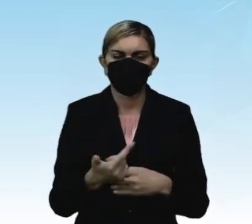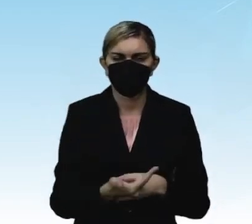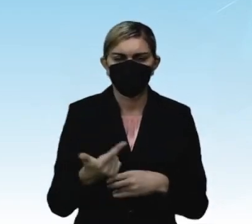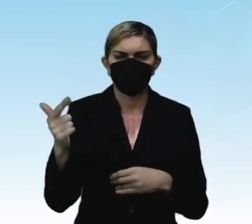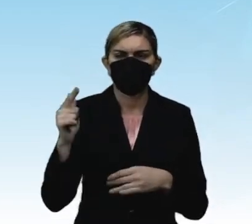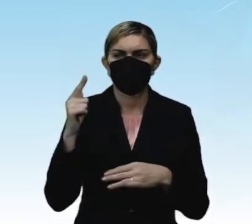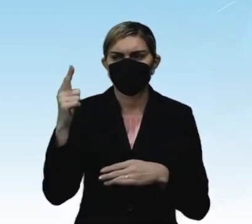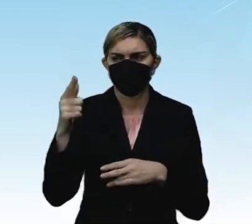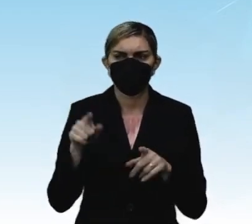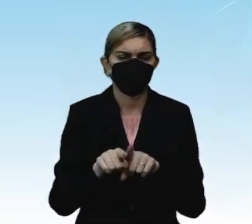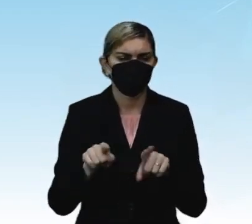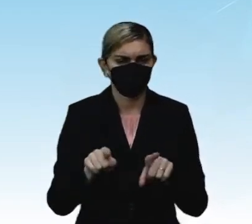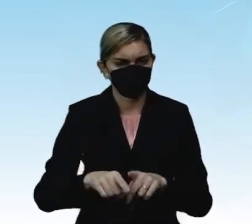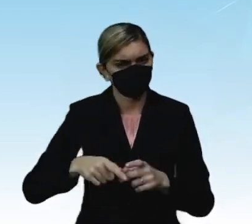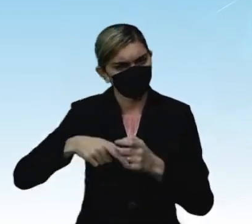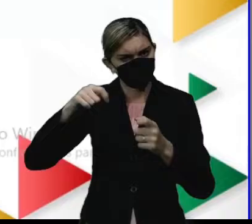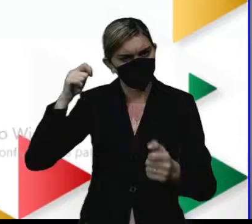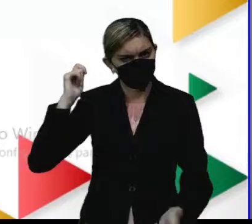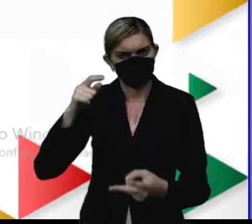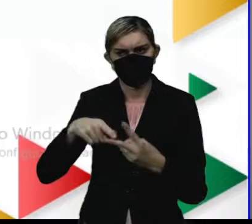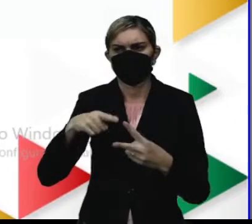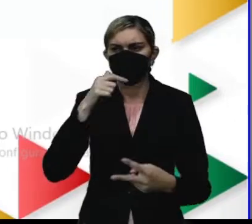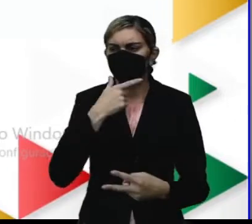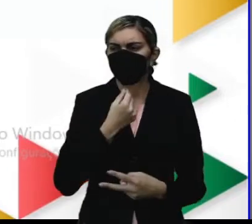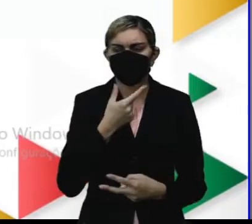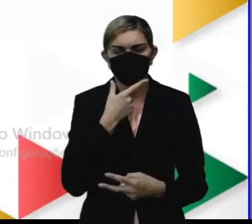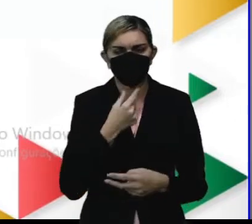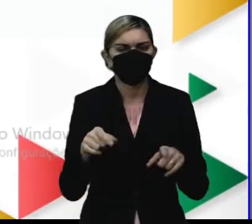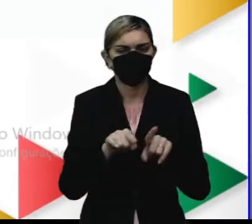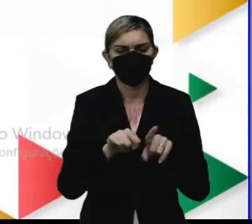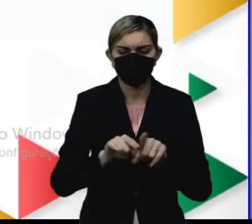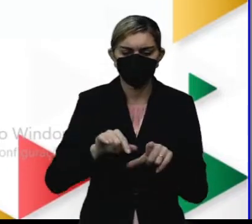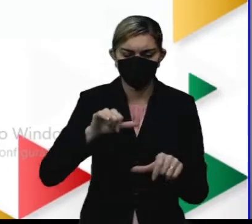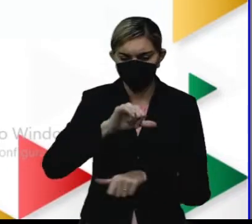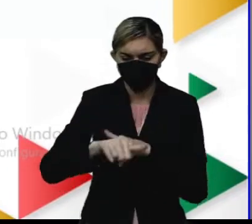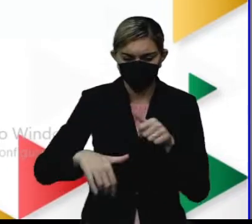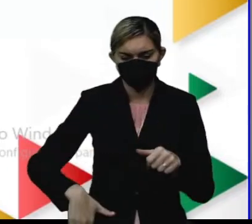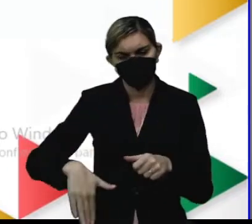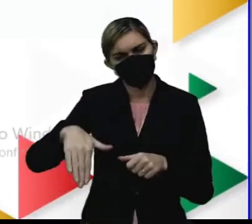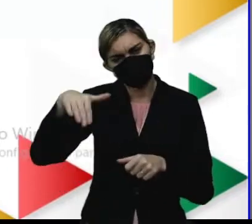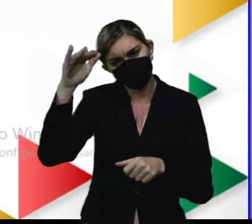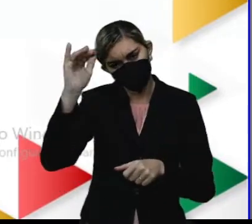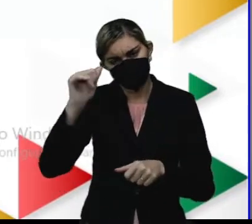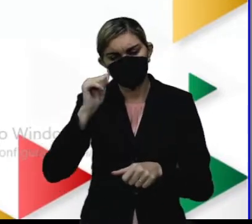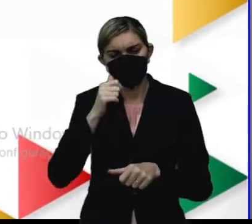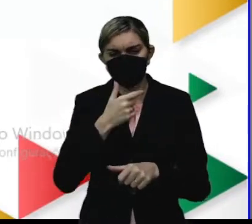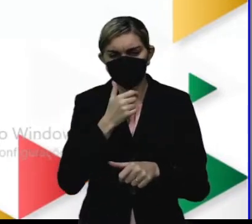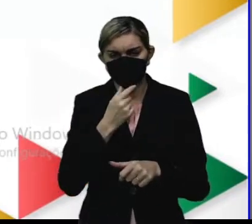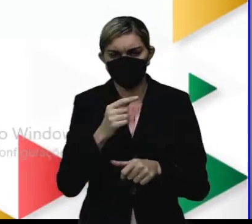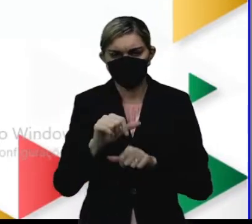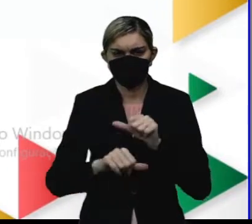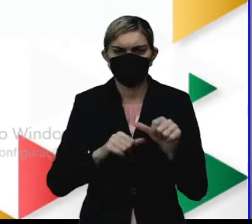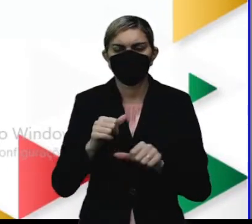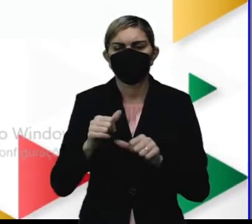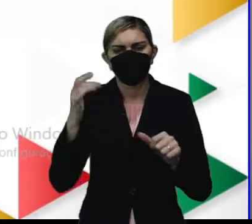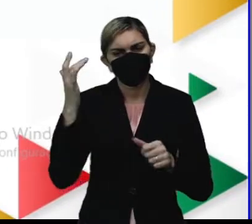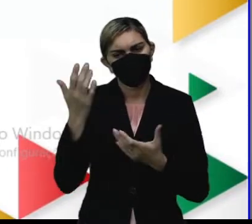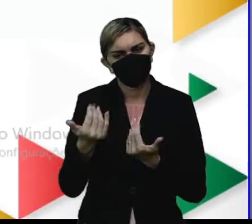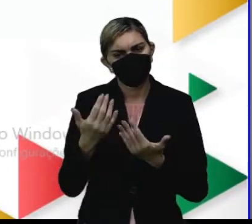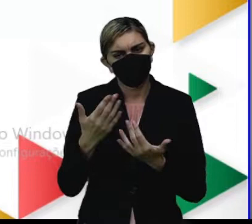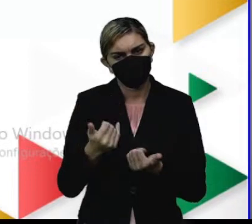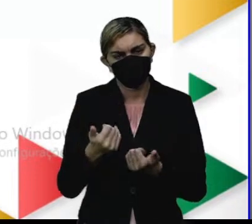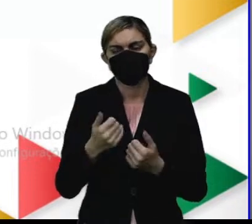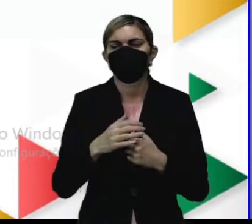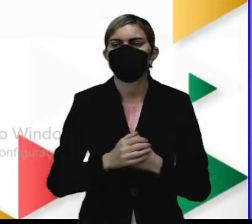Outra aí dos guerreiros, dos meninos também, quando sai da sua fase de criança, na verdade, para os